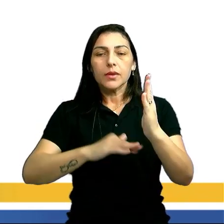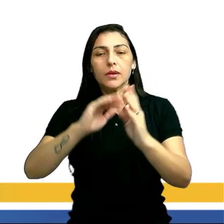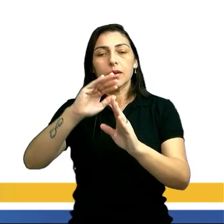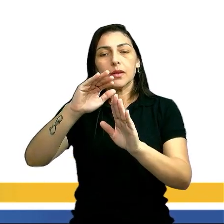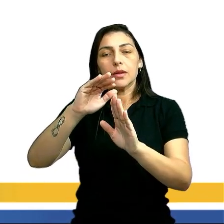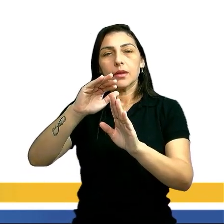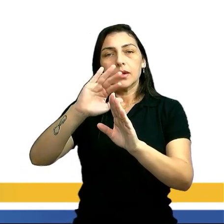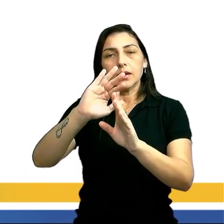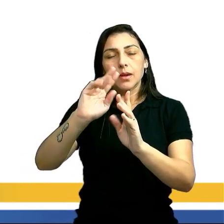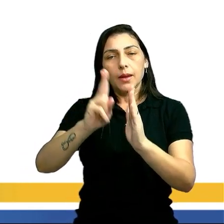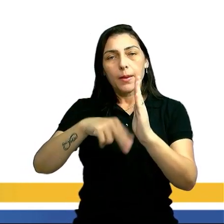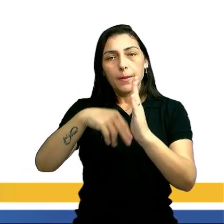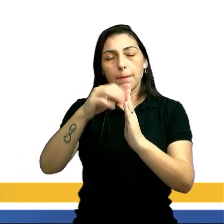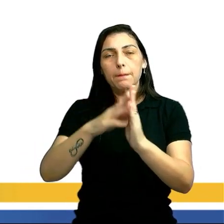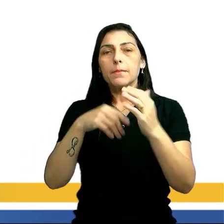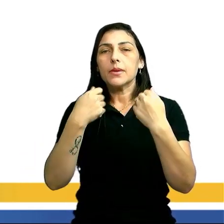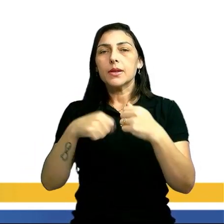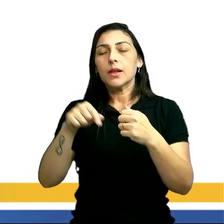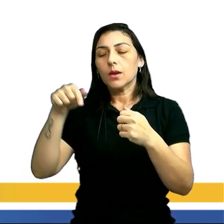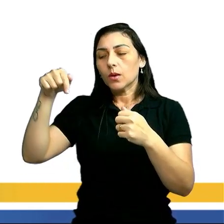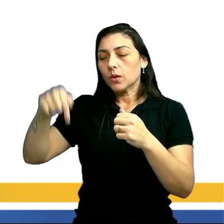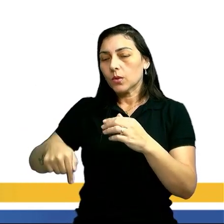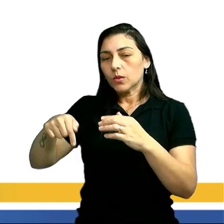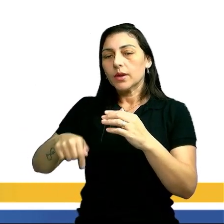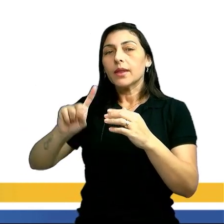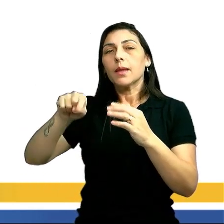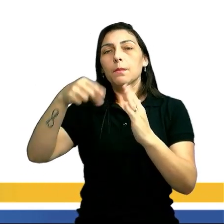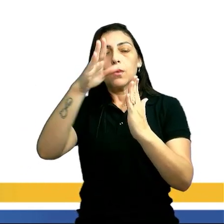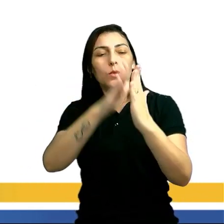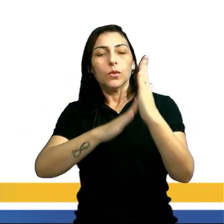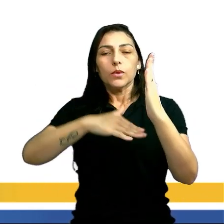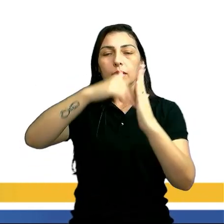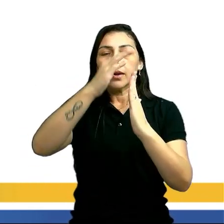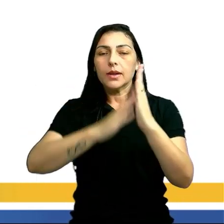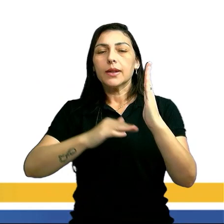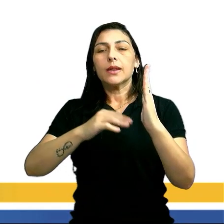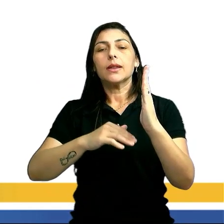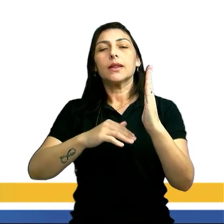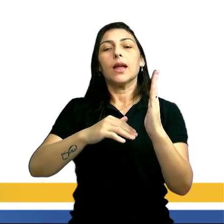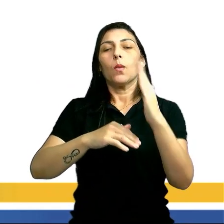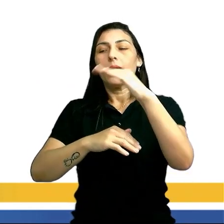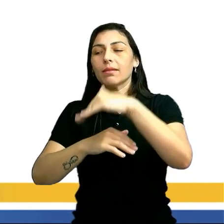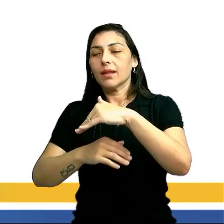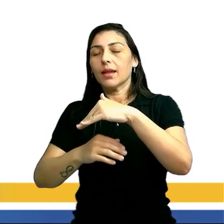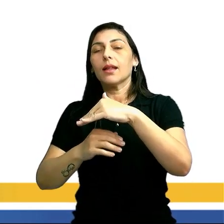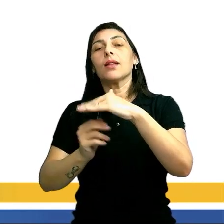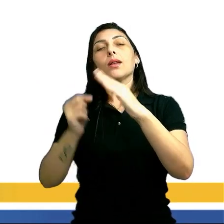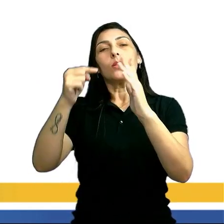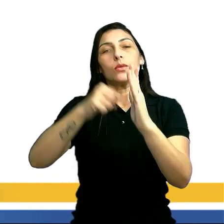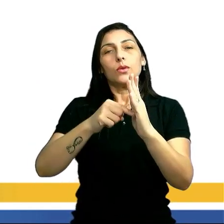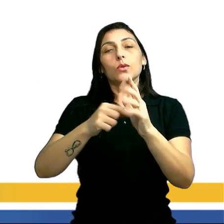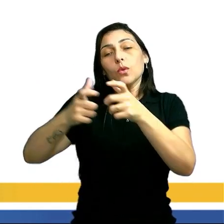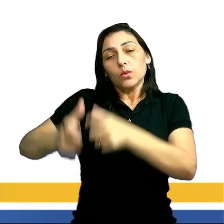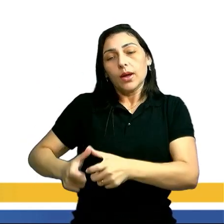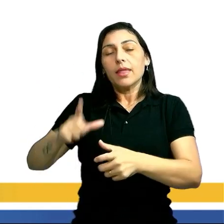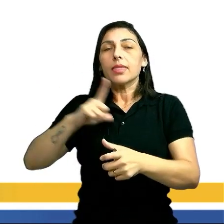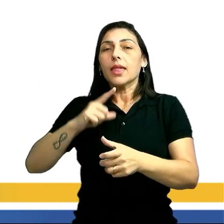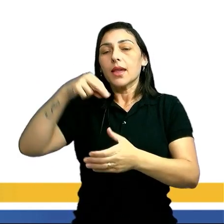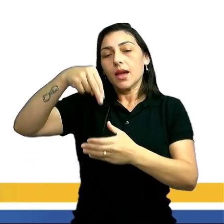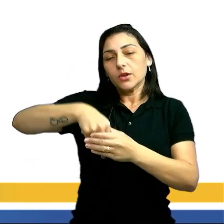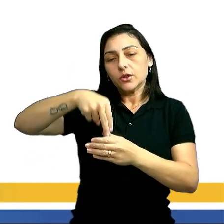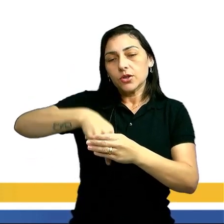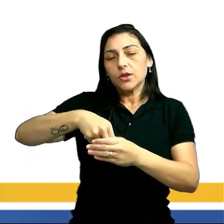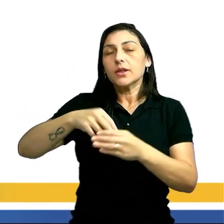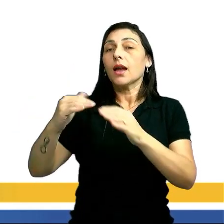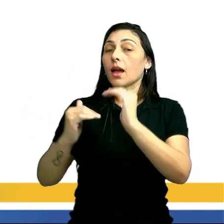tela, eu tenho que passar o pincel na tinta e depois na tela, e não a tela no pincel e nem no vaso onde tem a tinta.